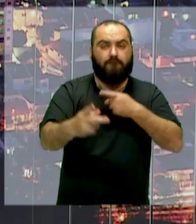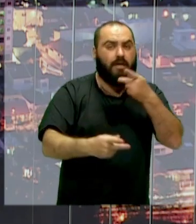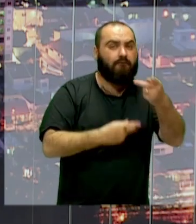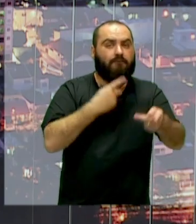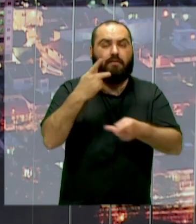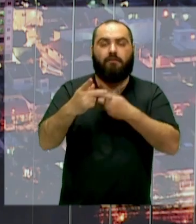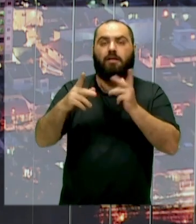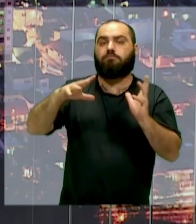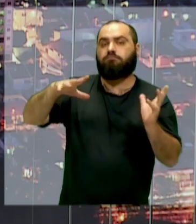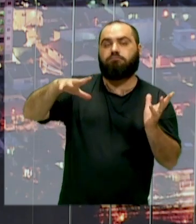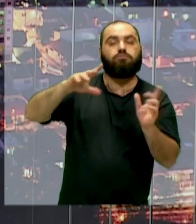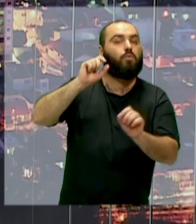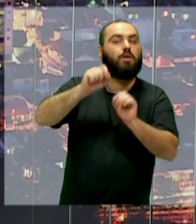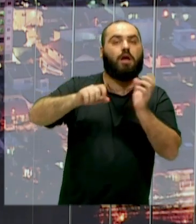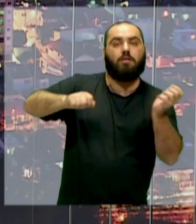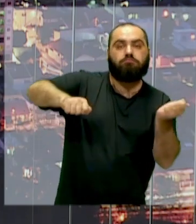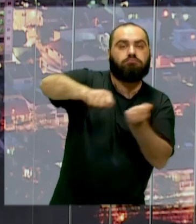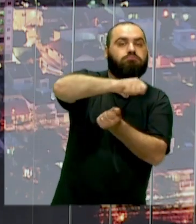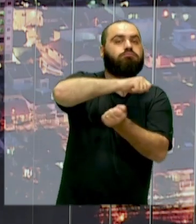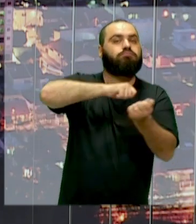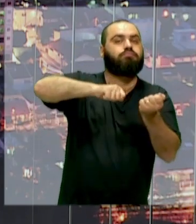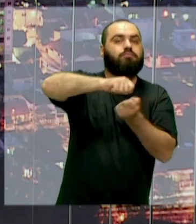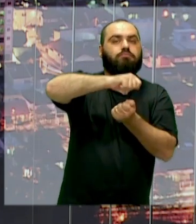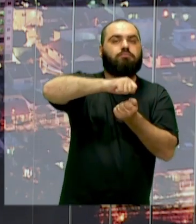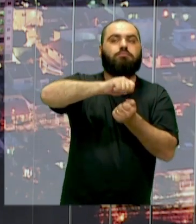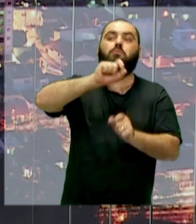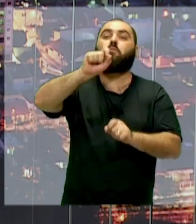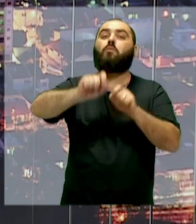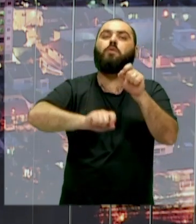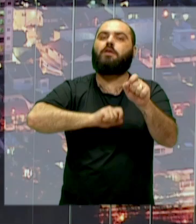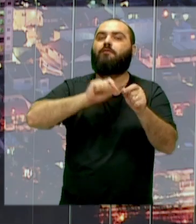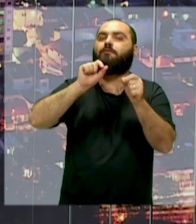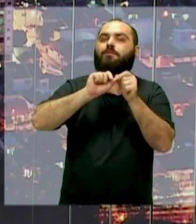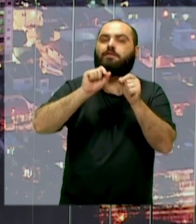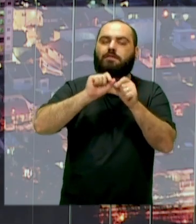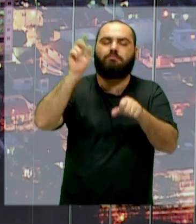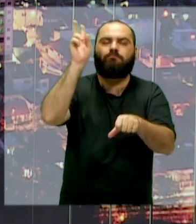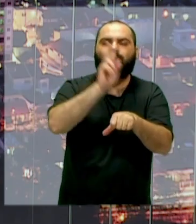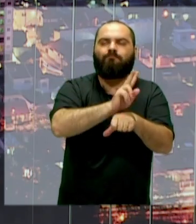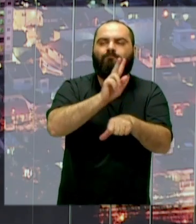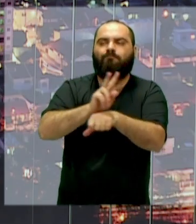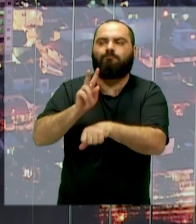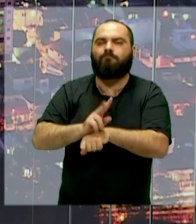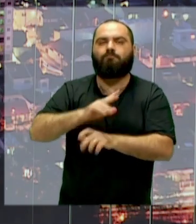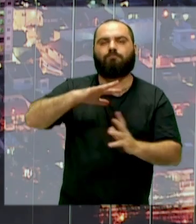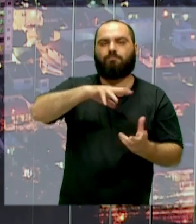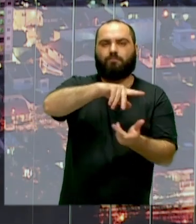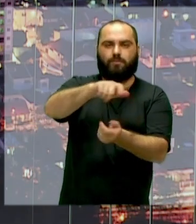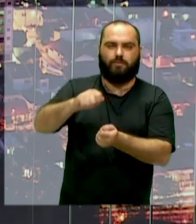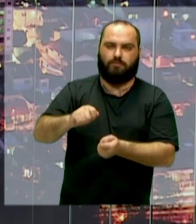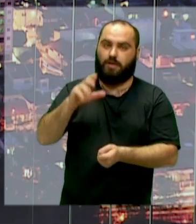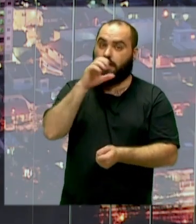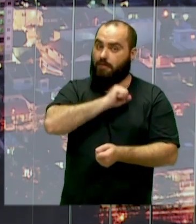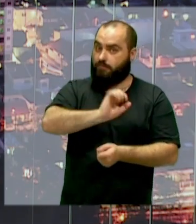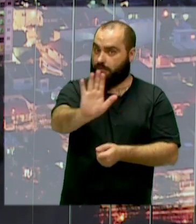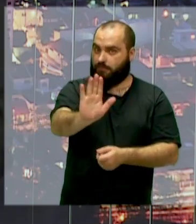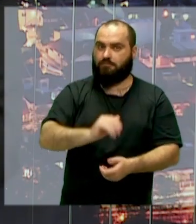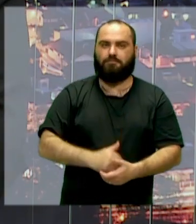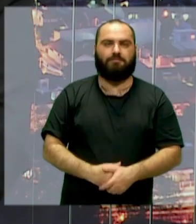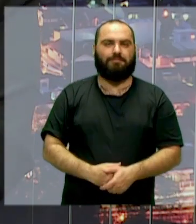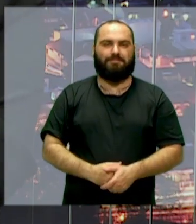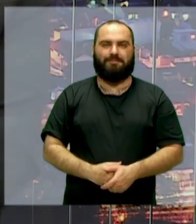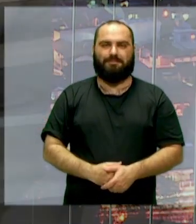sobre sustentabilidade o que a gente pode fazer de ações para melhorar esse nosso mundo né É só um instante a gente